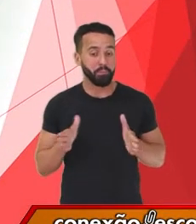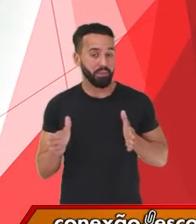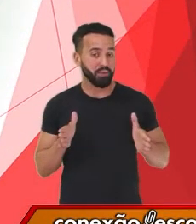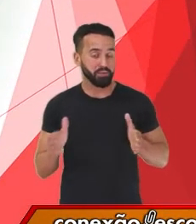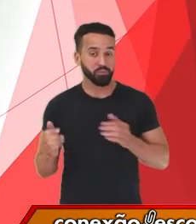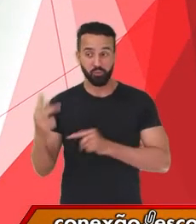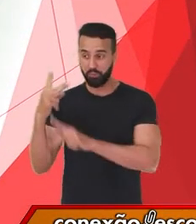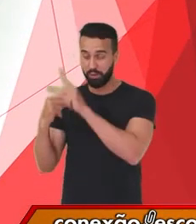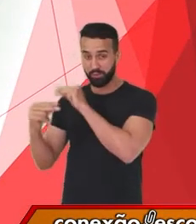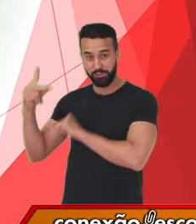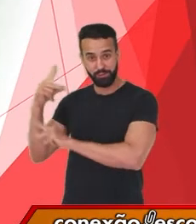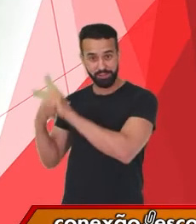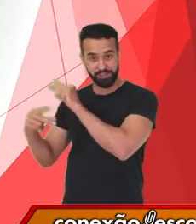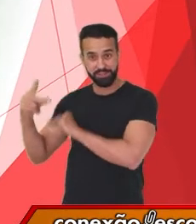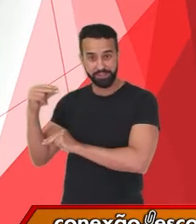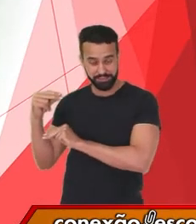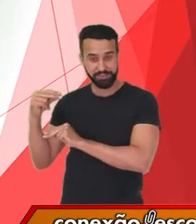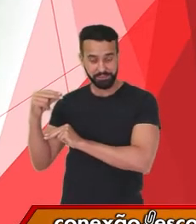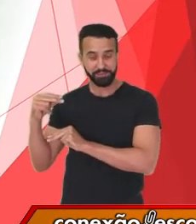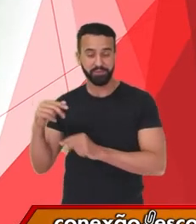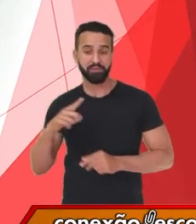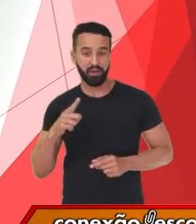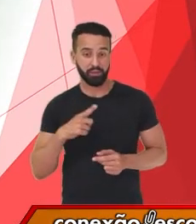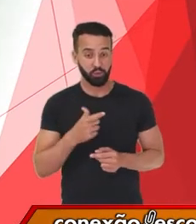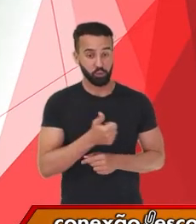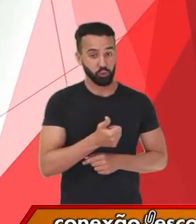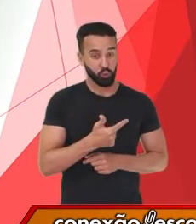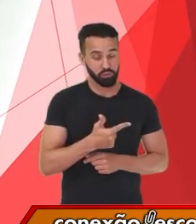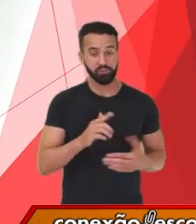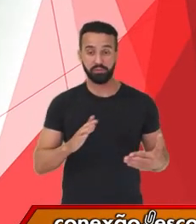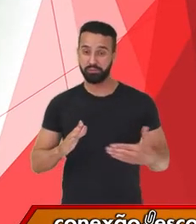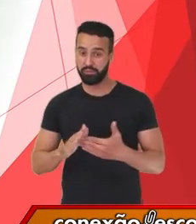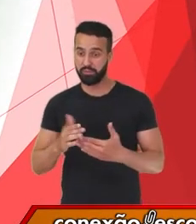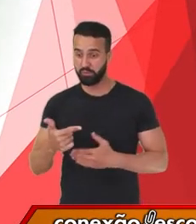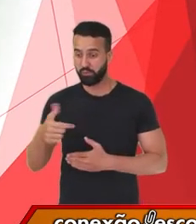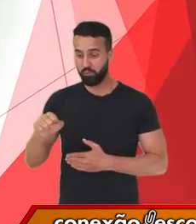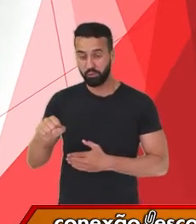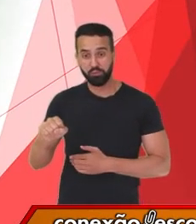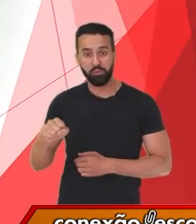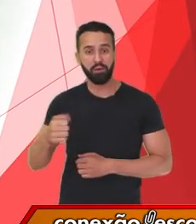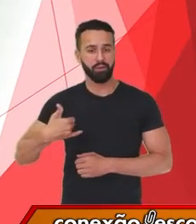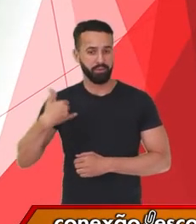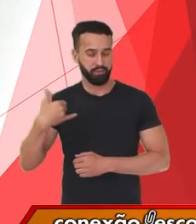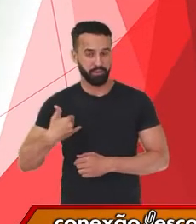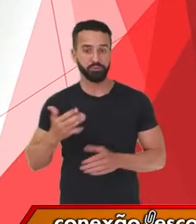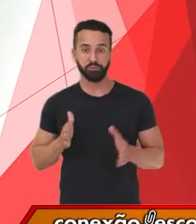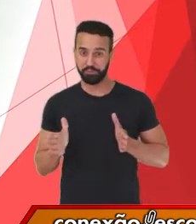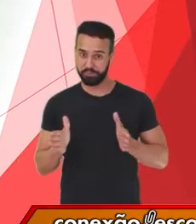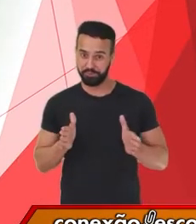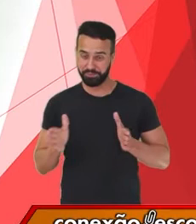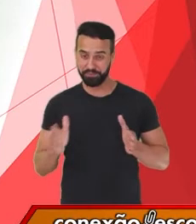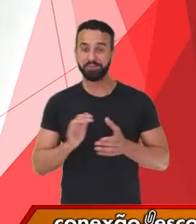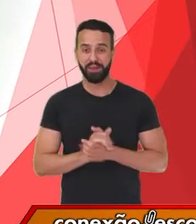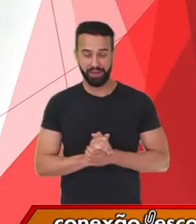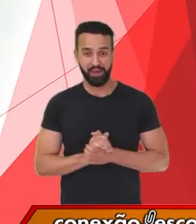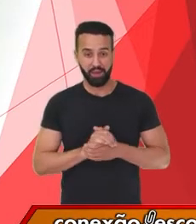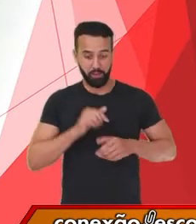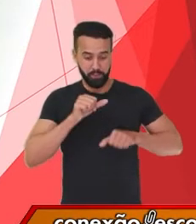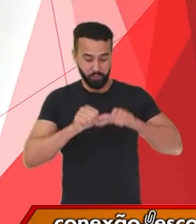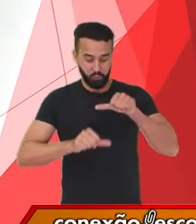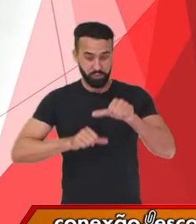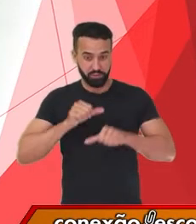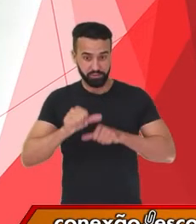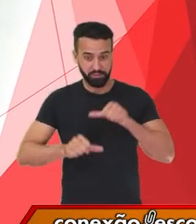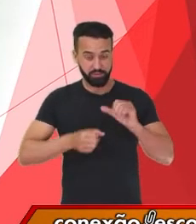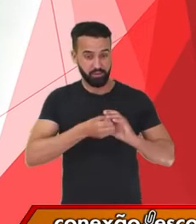é a fase da vida que se estende dos 12 aos 18 anos de idade. Já a puberdade, ela tende a iniciar